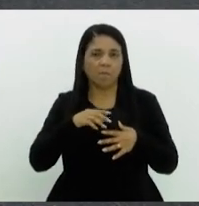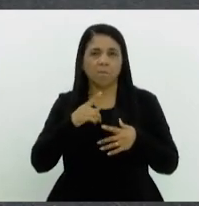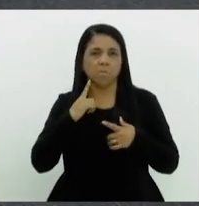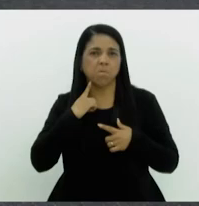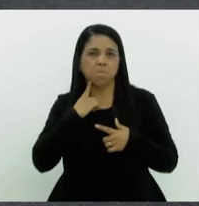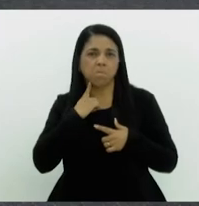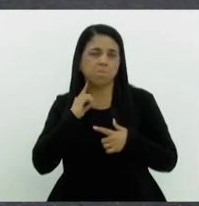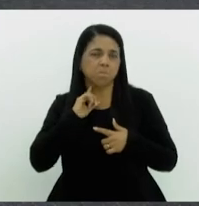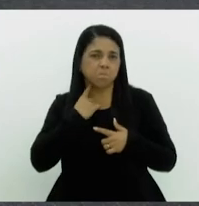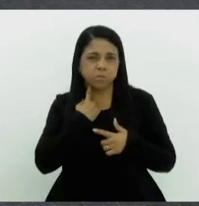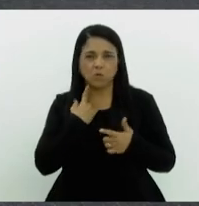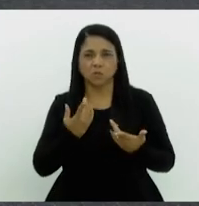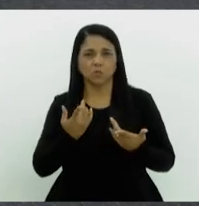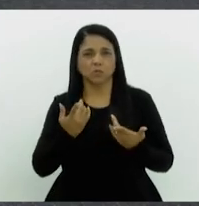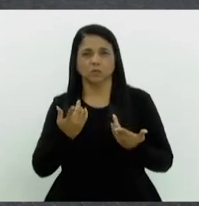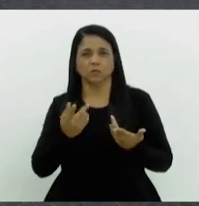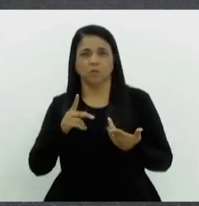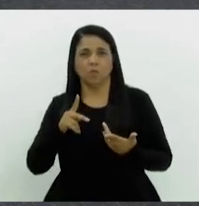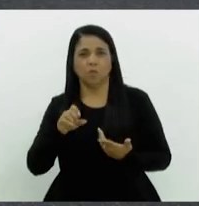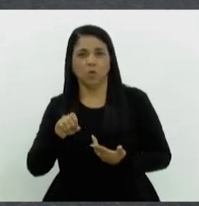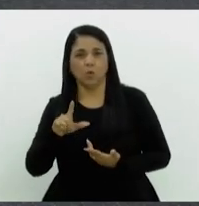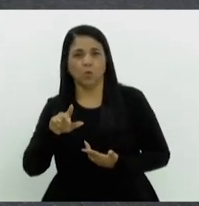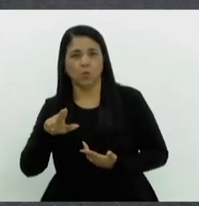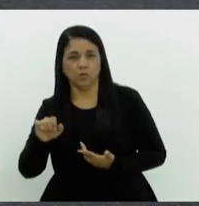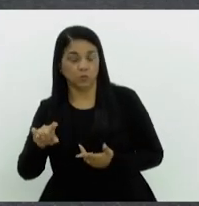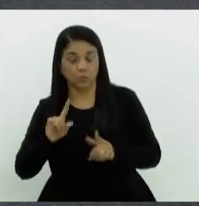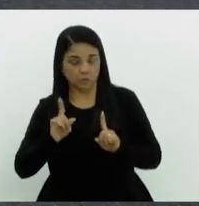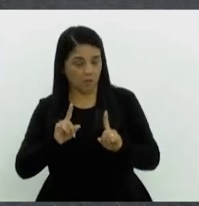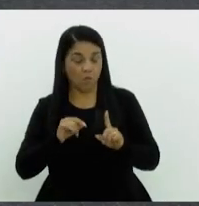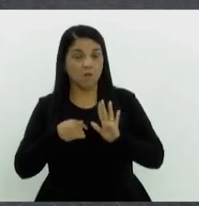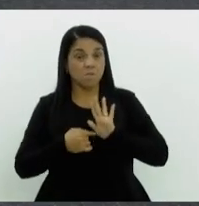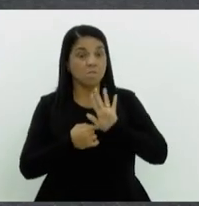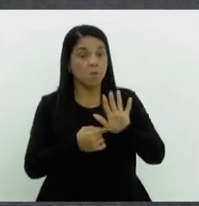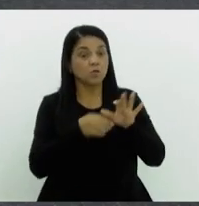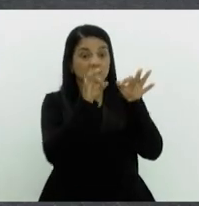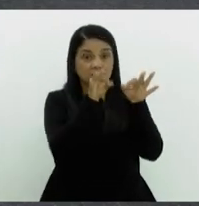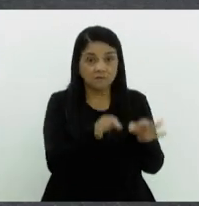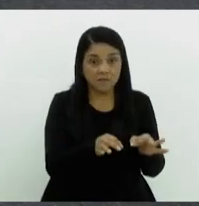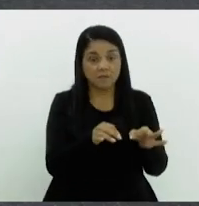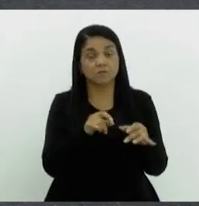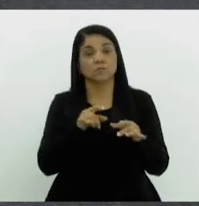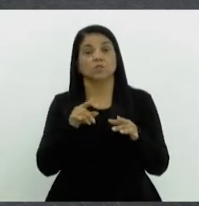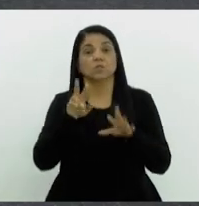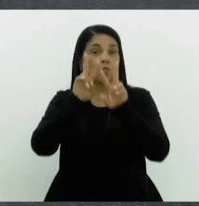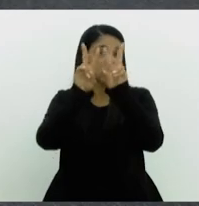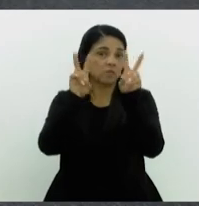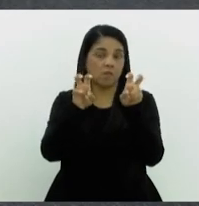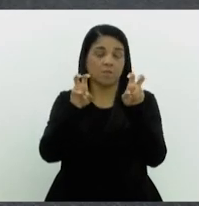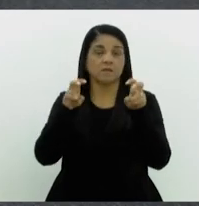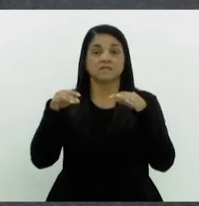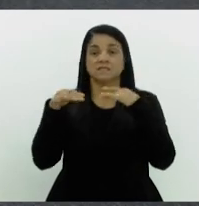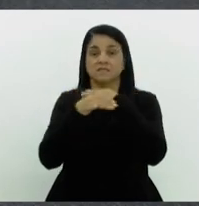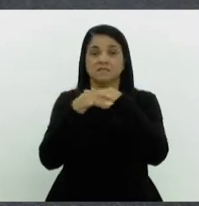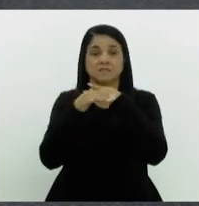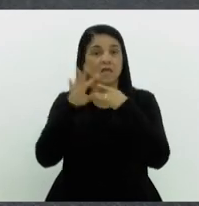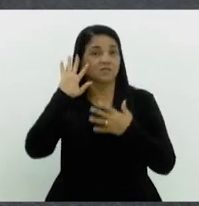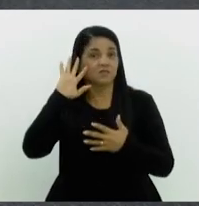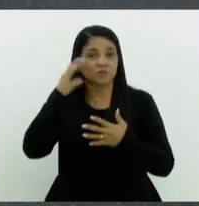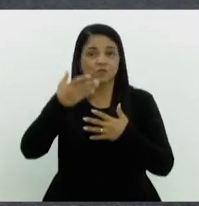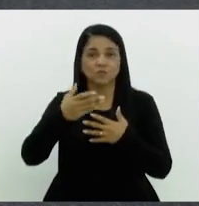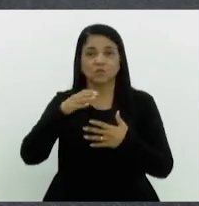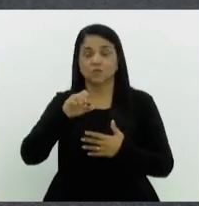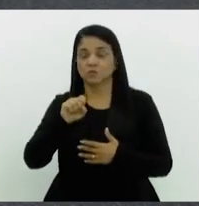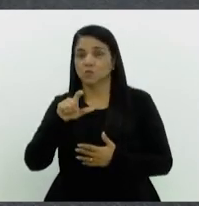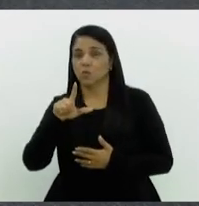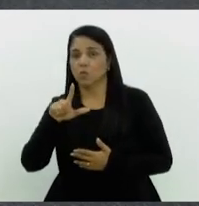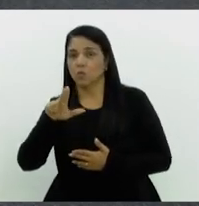mostrar coisas que dão certo. Daí o nome desse programa, Cidades e Soluções. Formas eficientes de tratar do lixo,